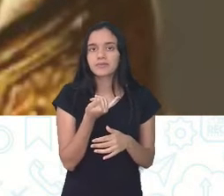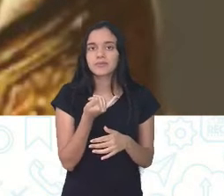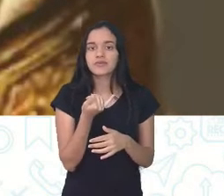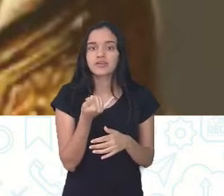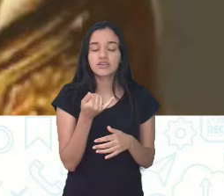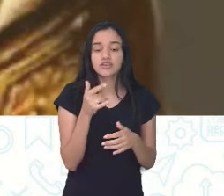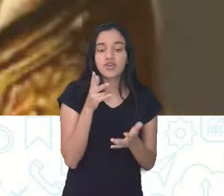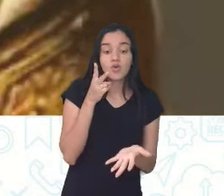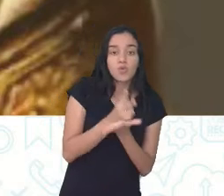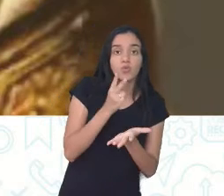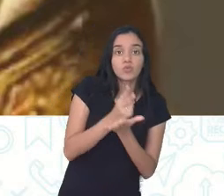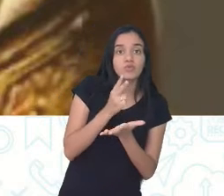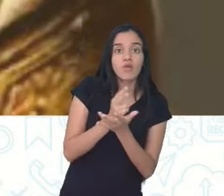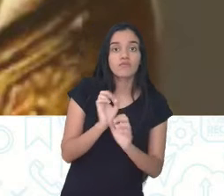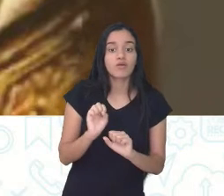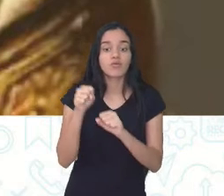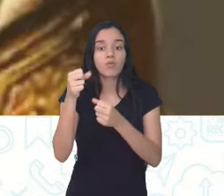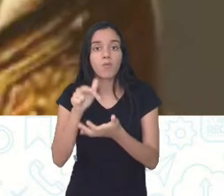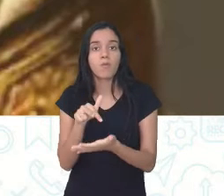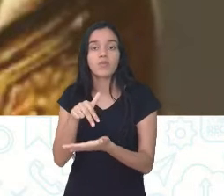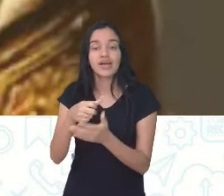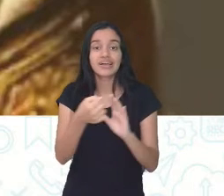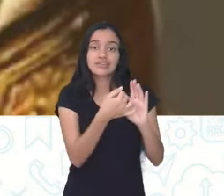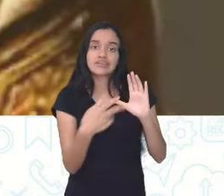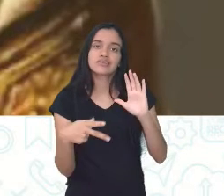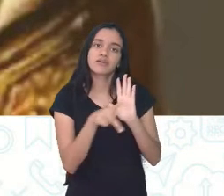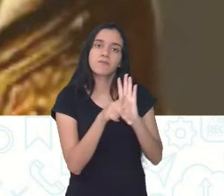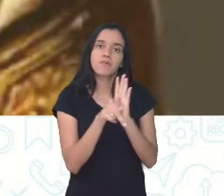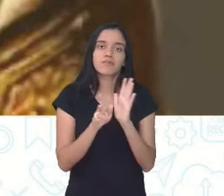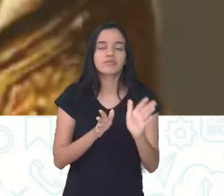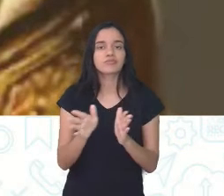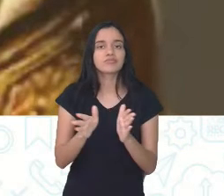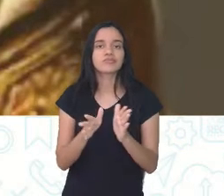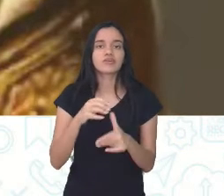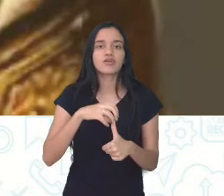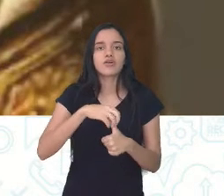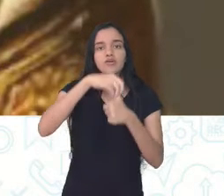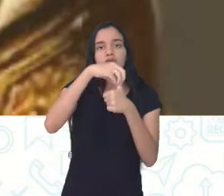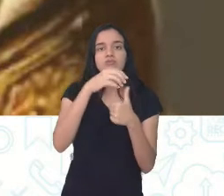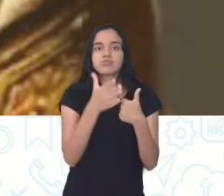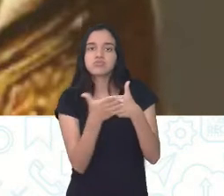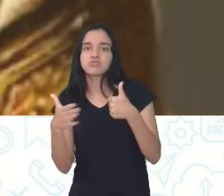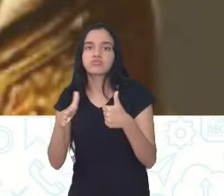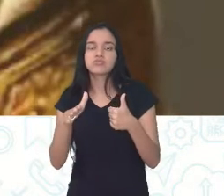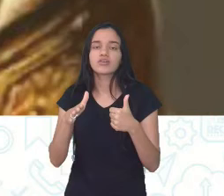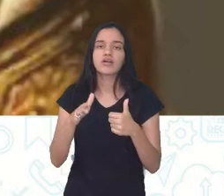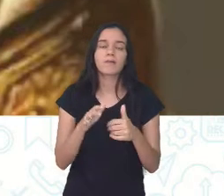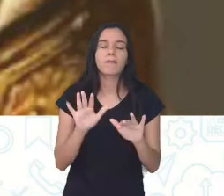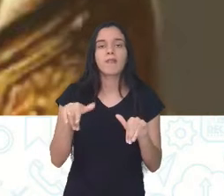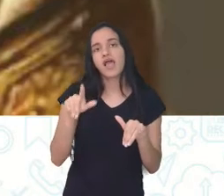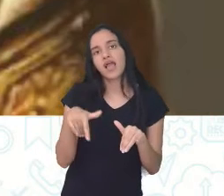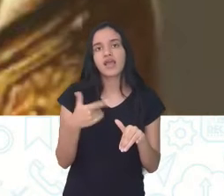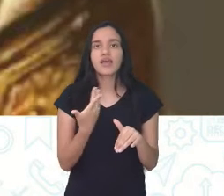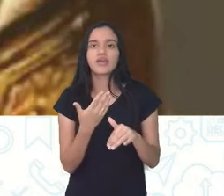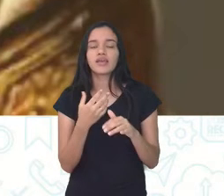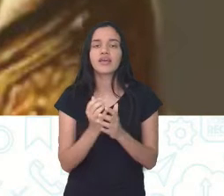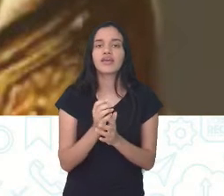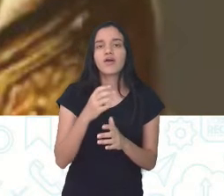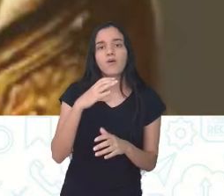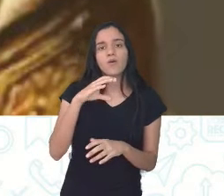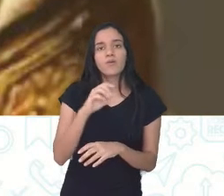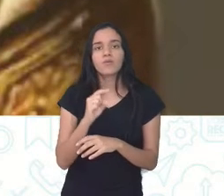com esse poder. Né? E uma das características desse período, do primeiro reinado, era esse caráter,